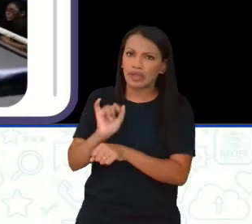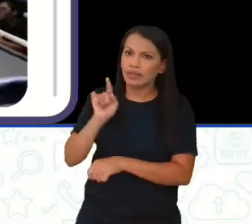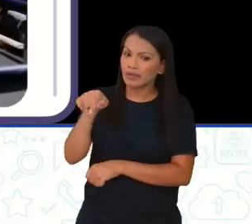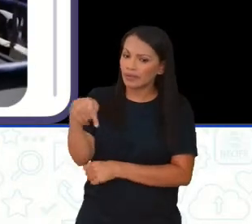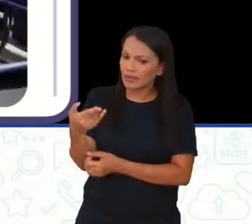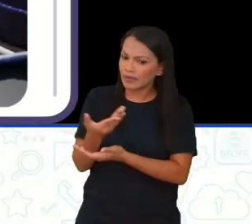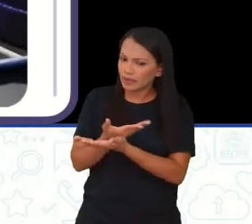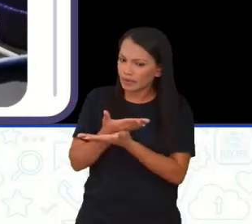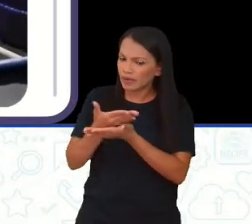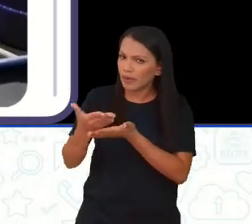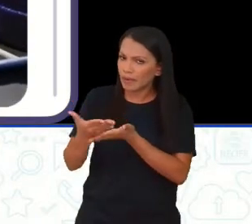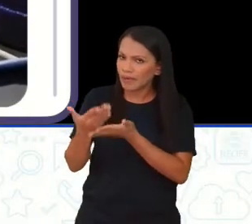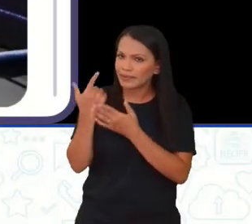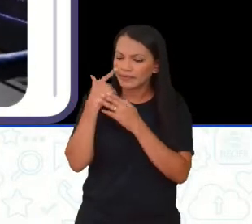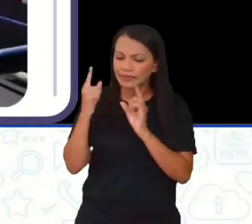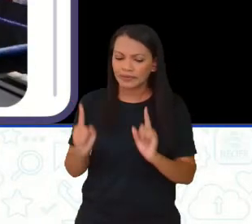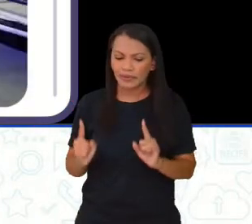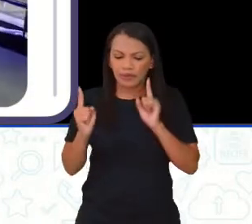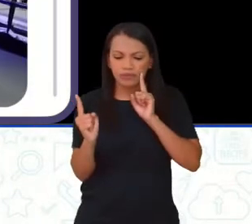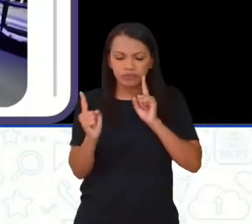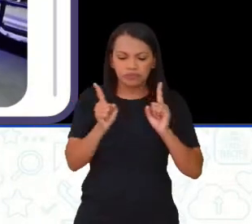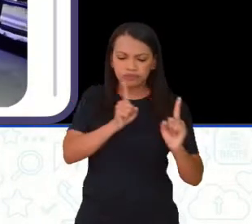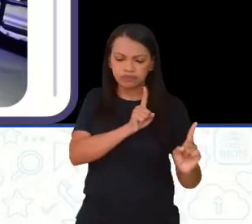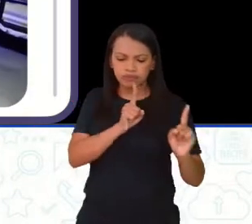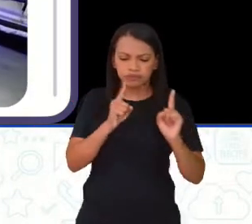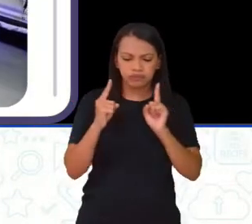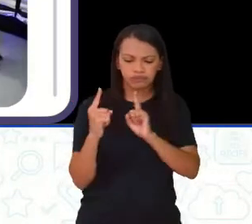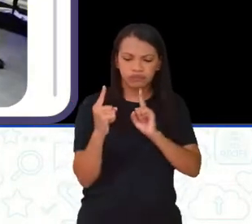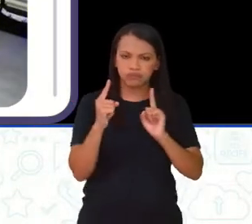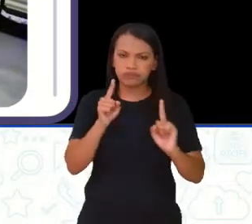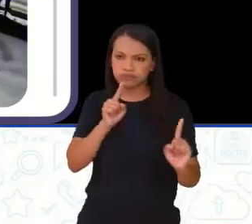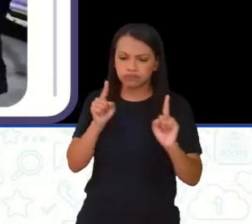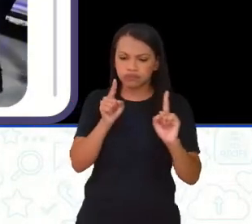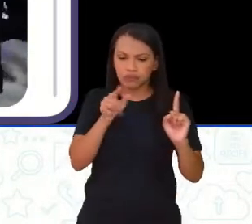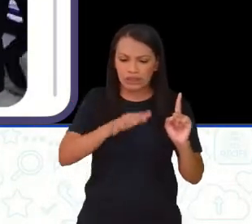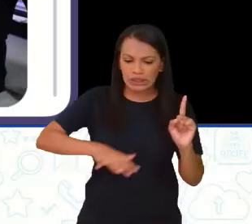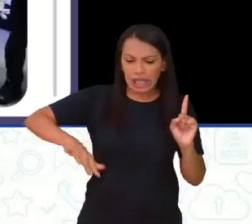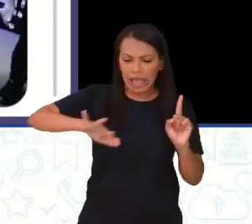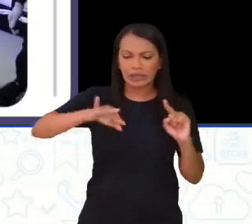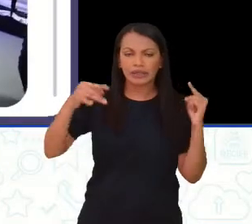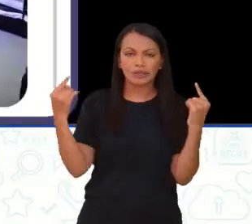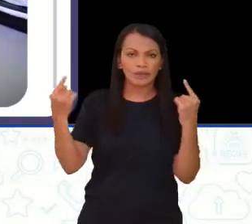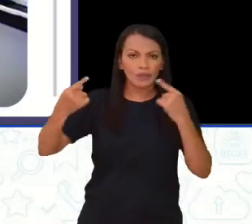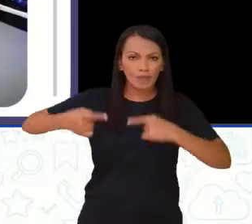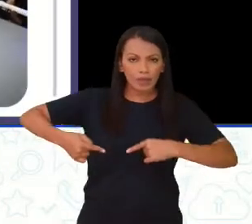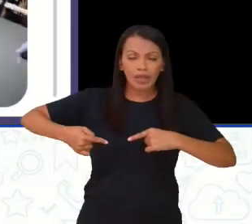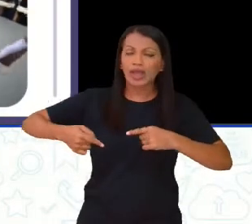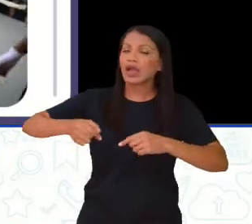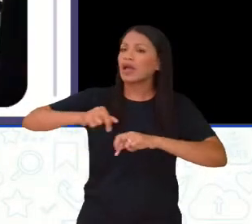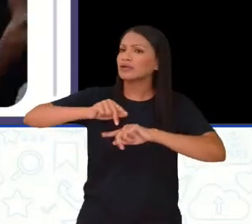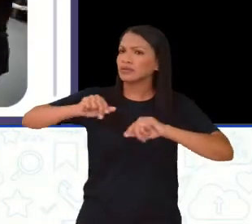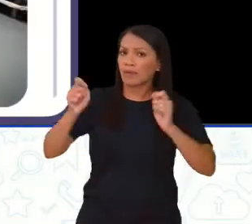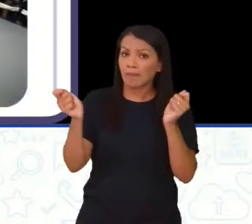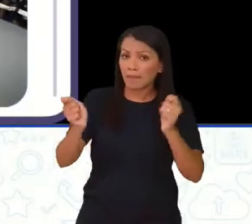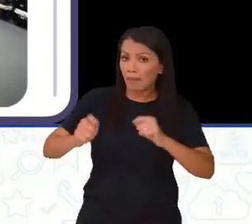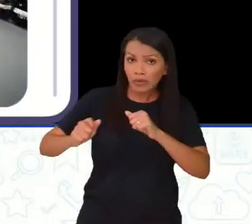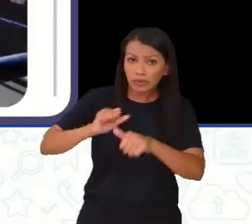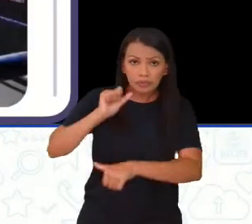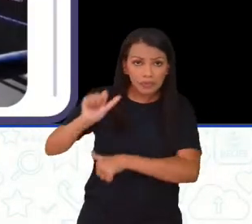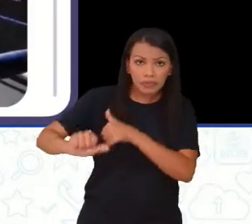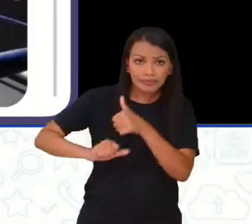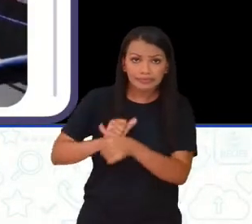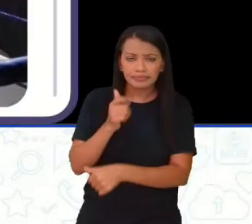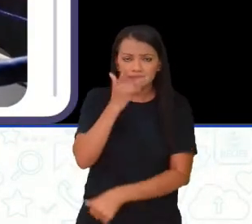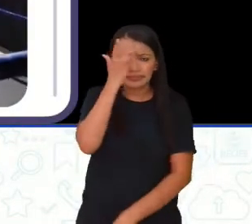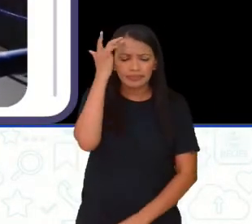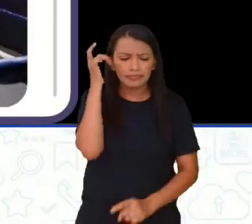começa, depois que você tá no ringue, né, ou no tatame, depois que você tá na área da competição, as coisas elas podem mudar, né? O seu